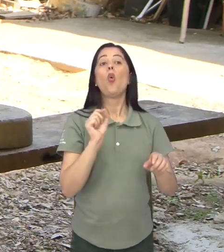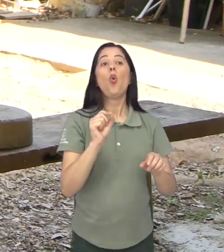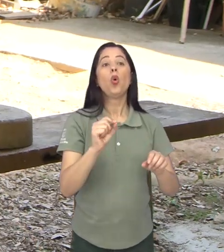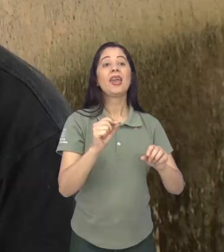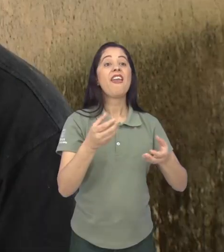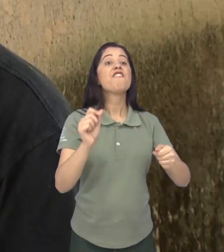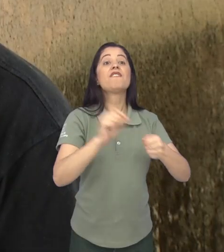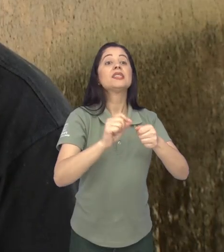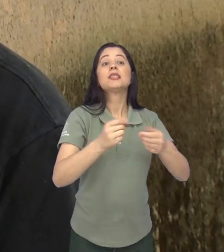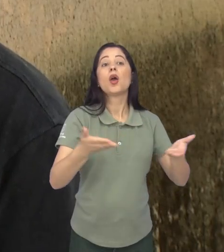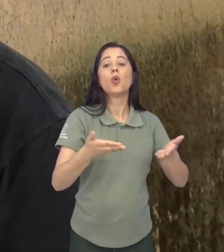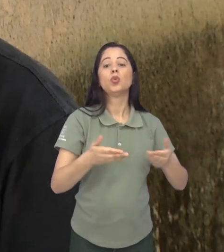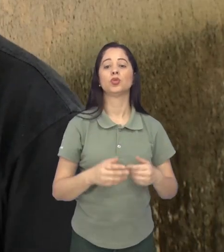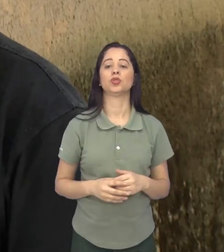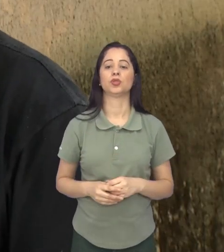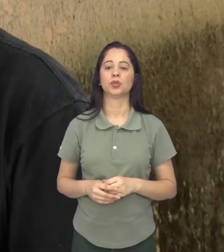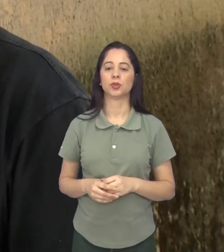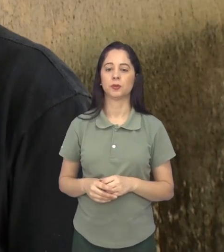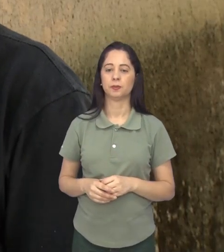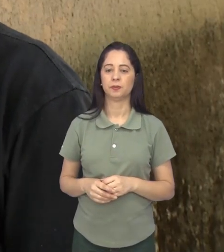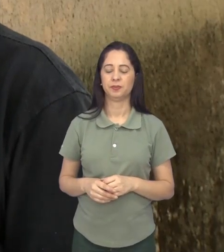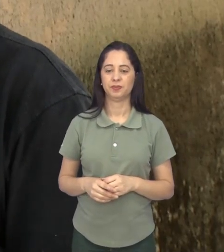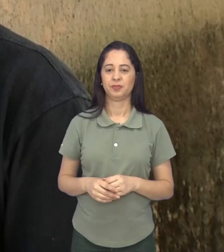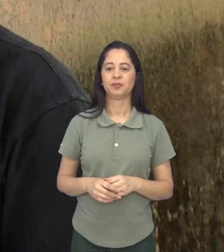o objeto que a gente vai criar hoje?